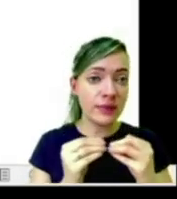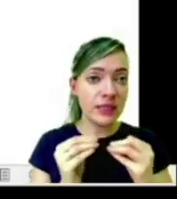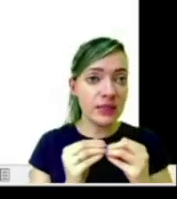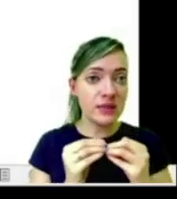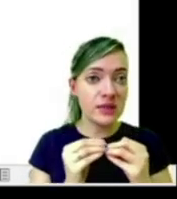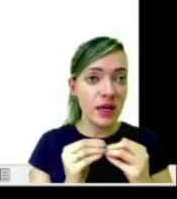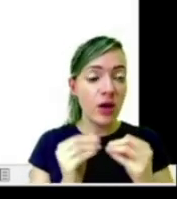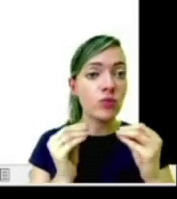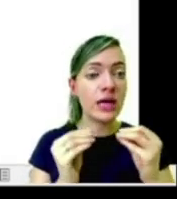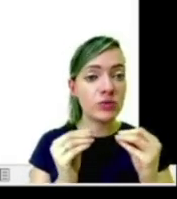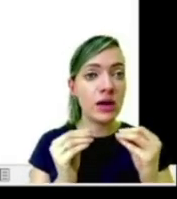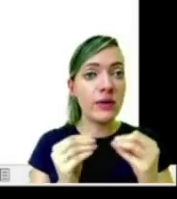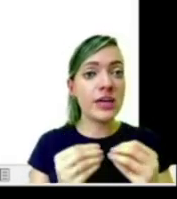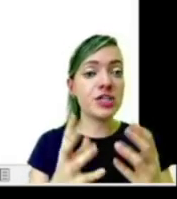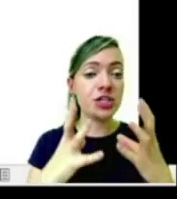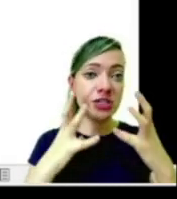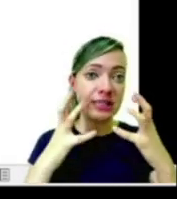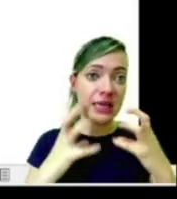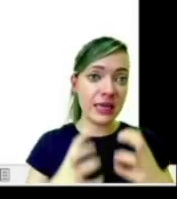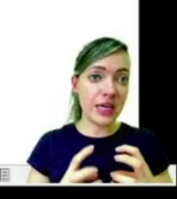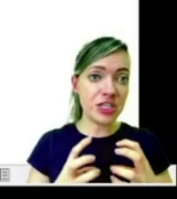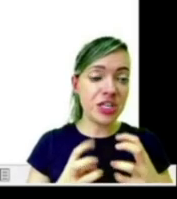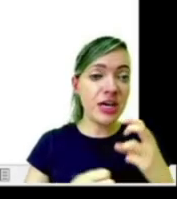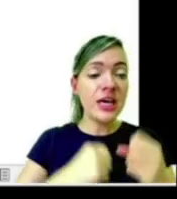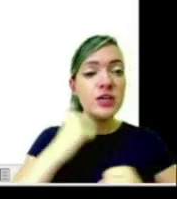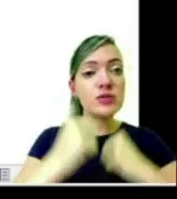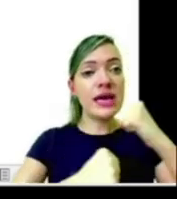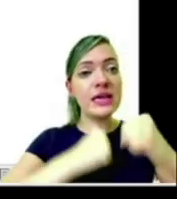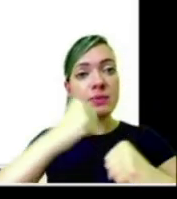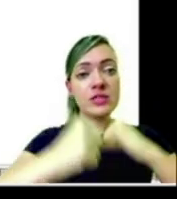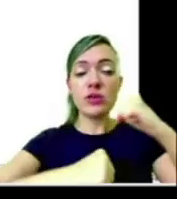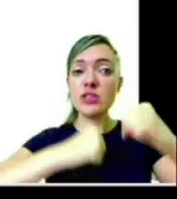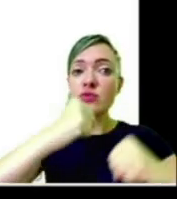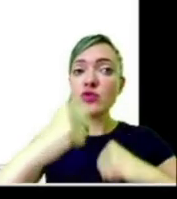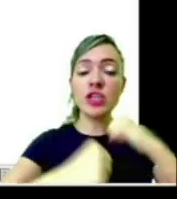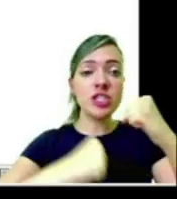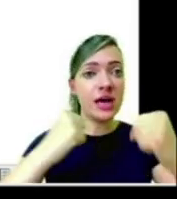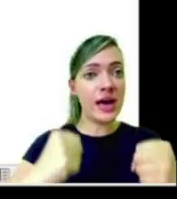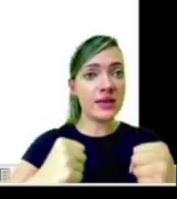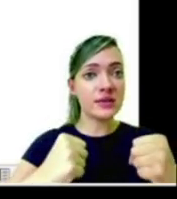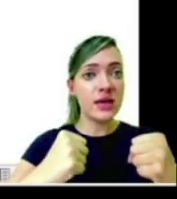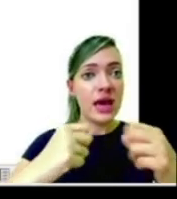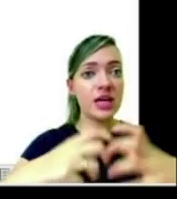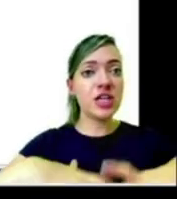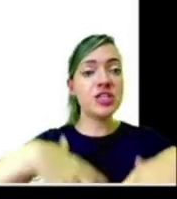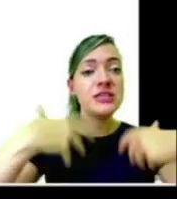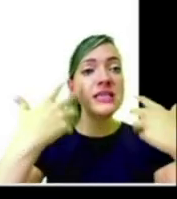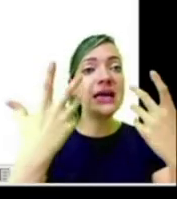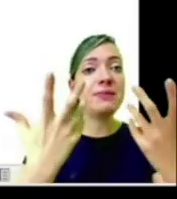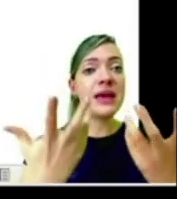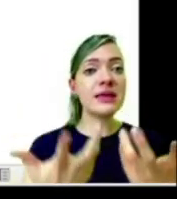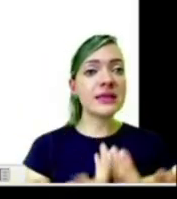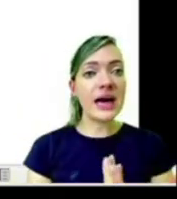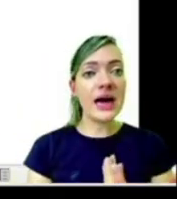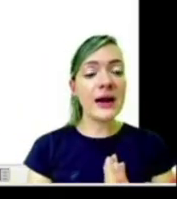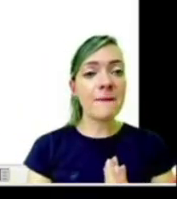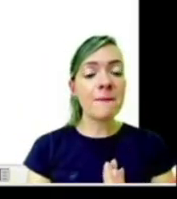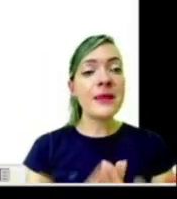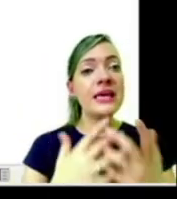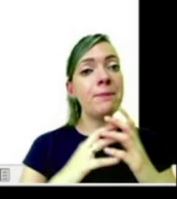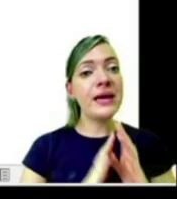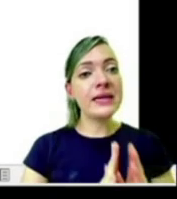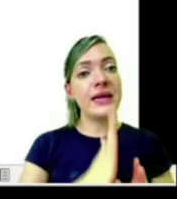sem contaminantes, o natural é a gente ter energia e usar ela para as nossas funções diárias. A gente se